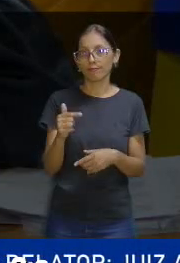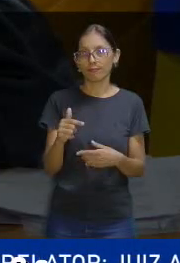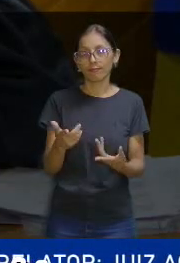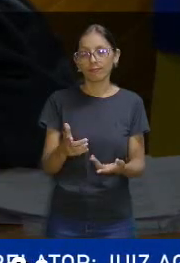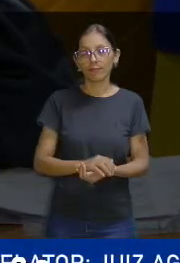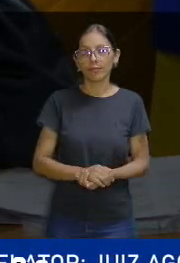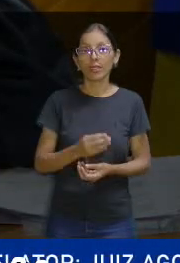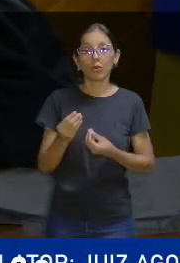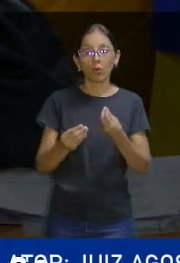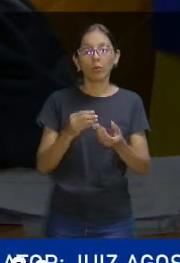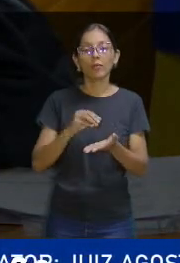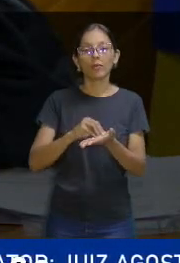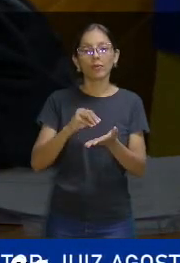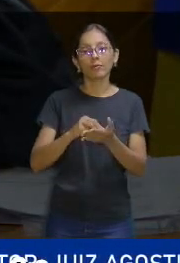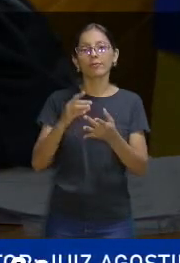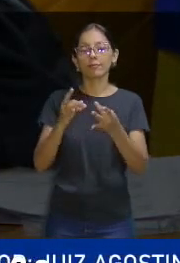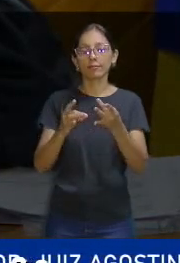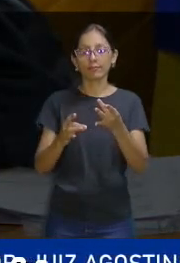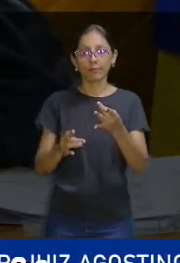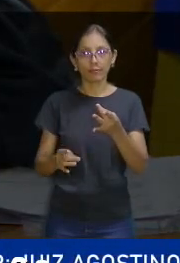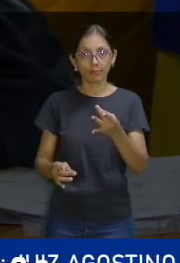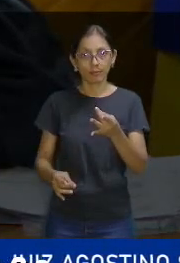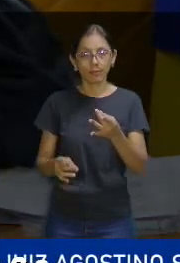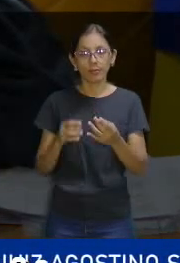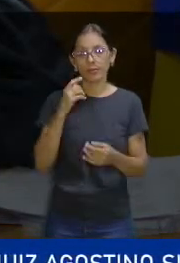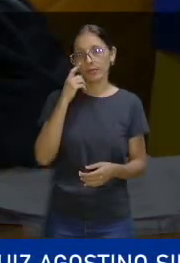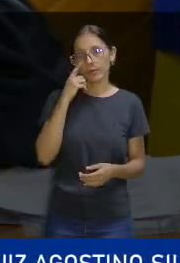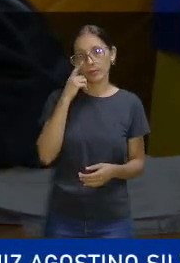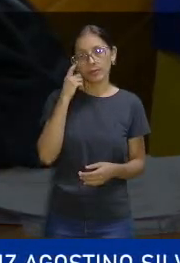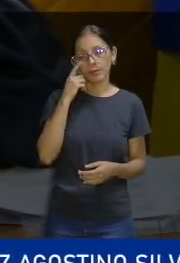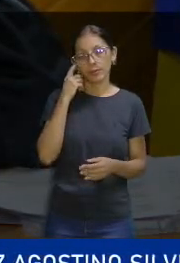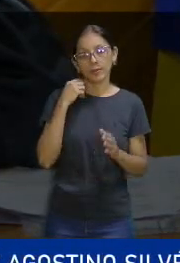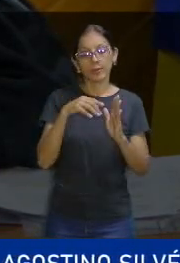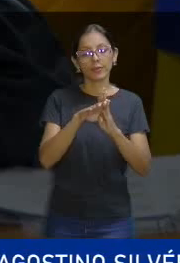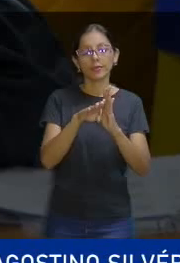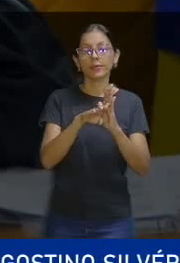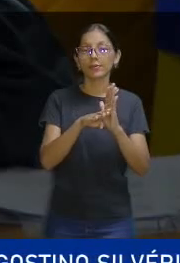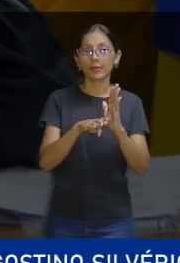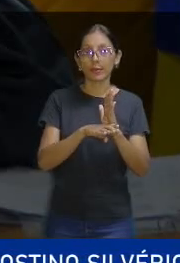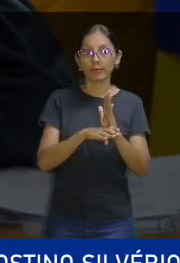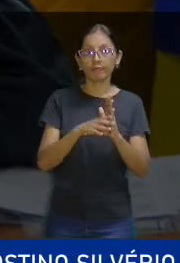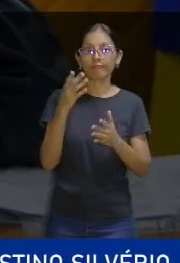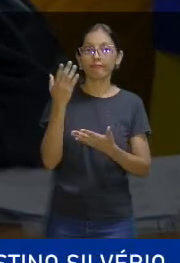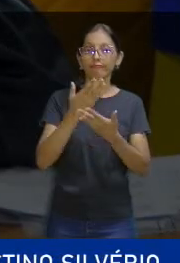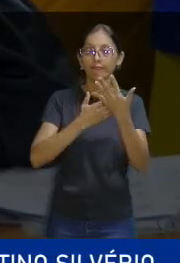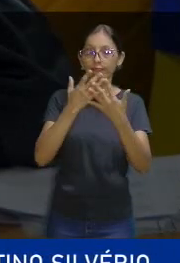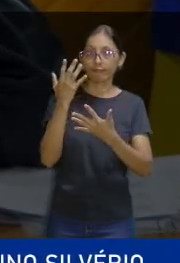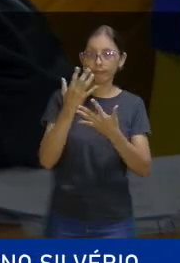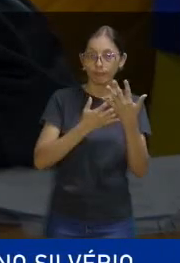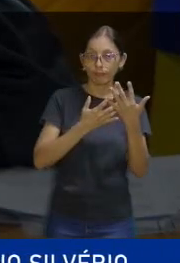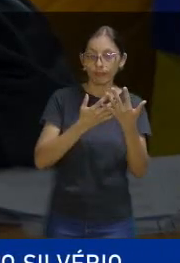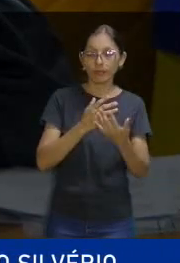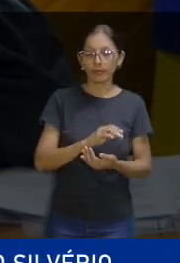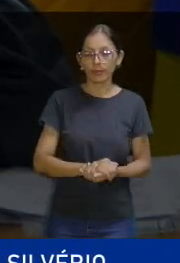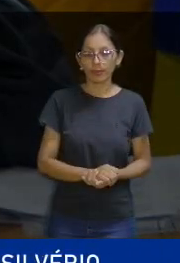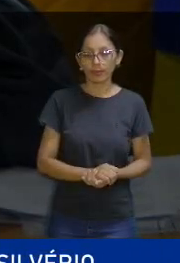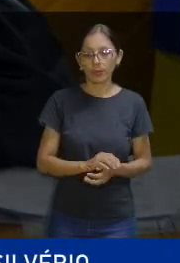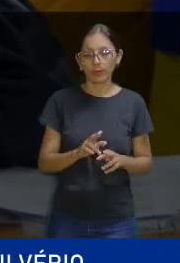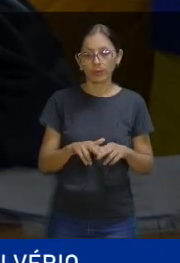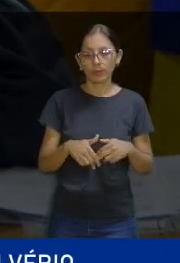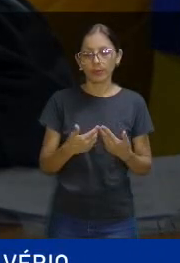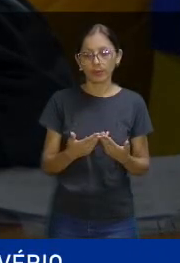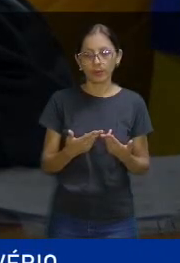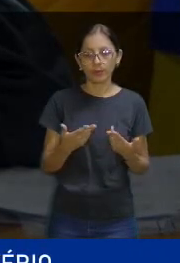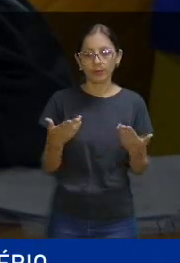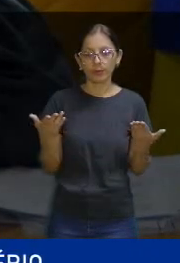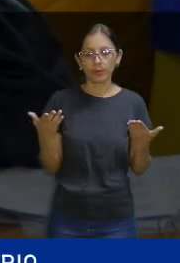das despesas e configura a violação aos princípios da economicidade e da transparência. Nesse sentido, a jurisprudência